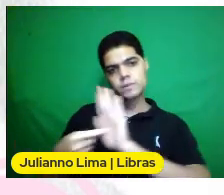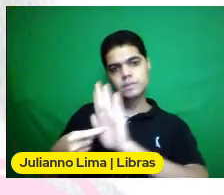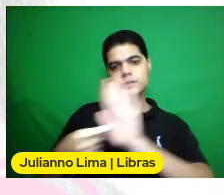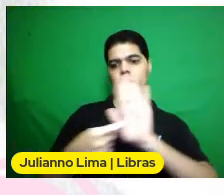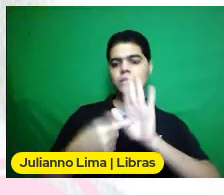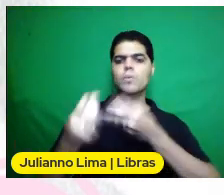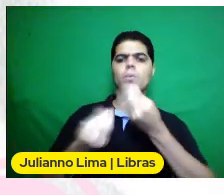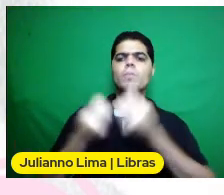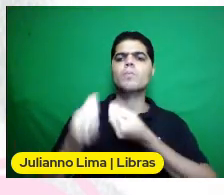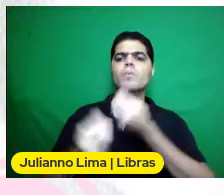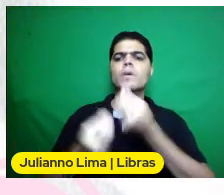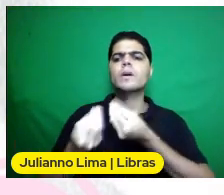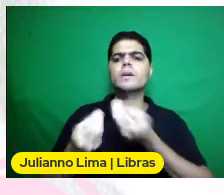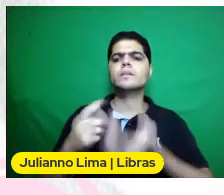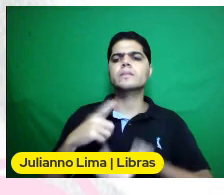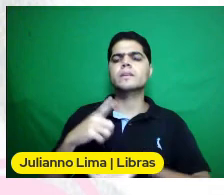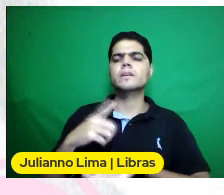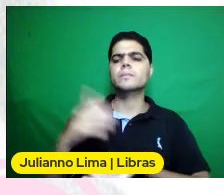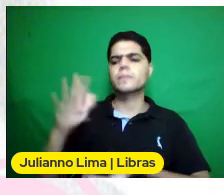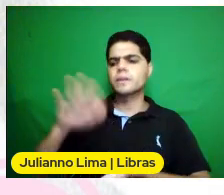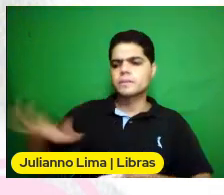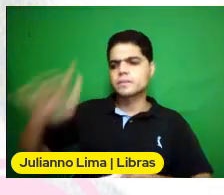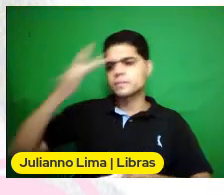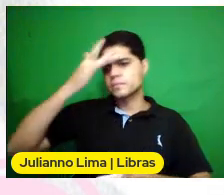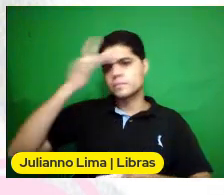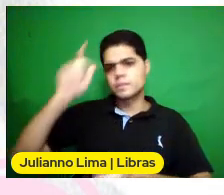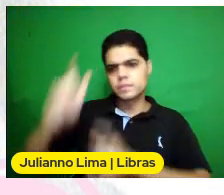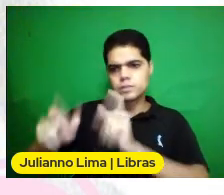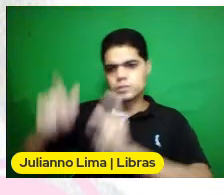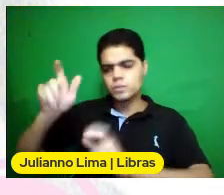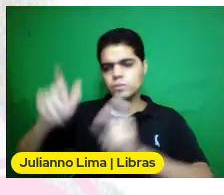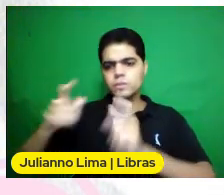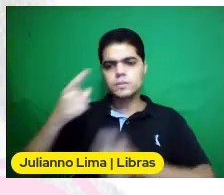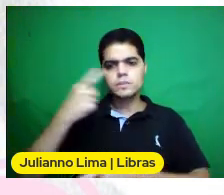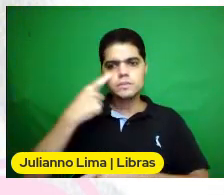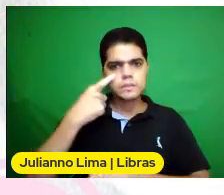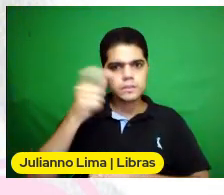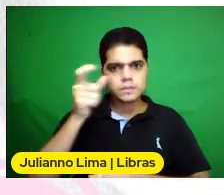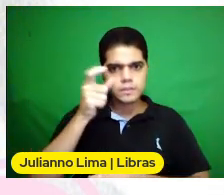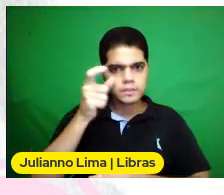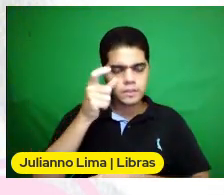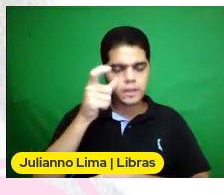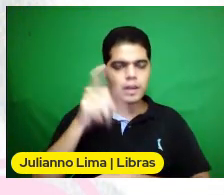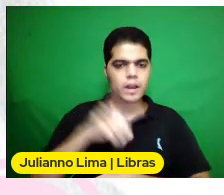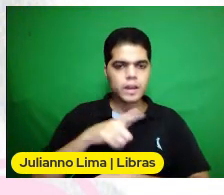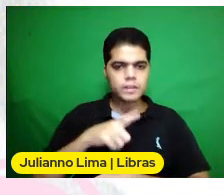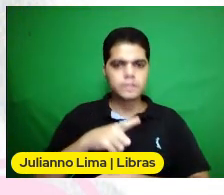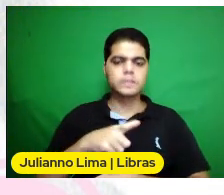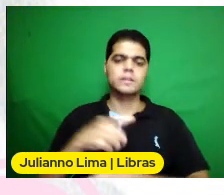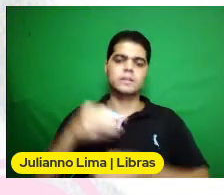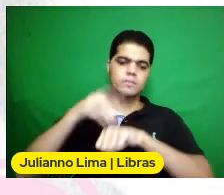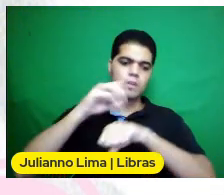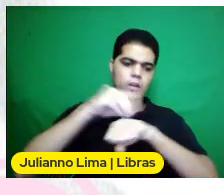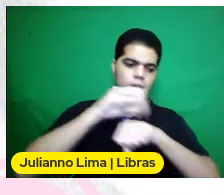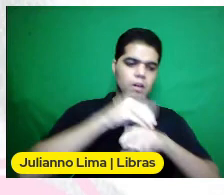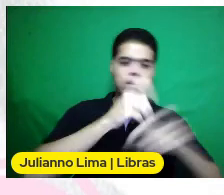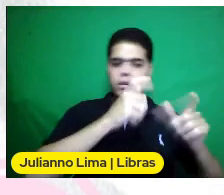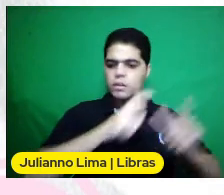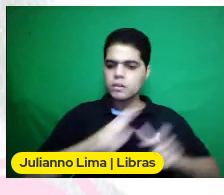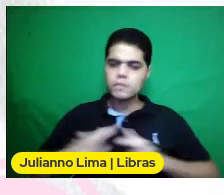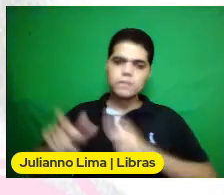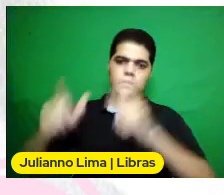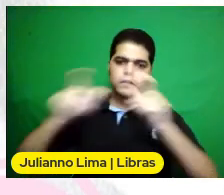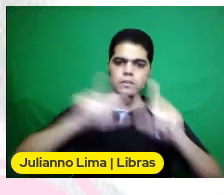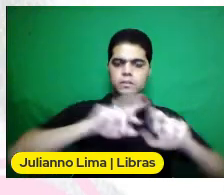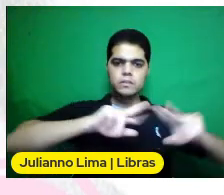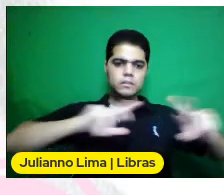pessoas se interessem em buscar isso. Mesmo no início, eu via as animações prontas da Disney, de vários lugares, e não imaginava como era trabalhar com